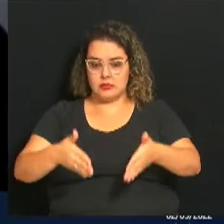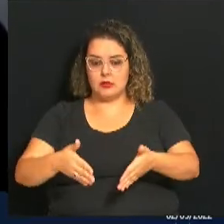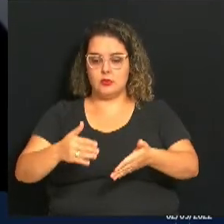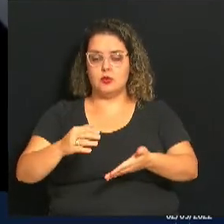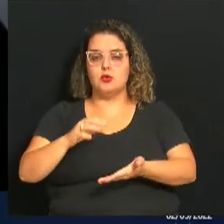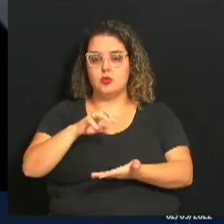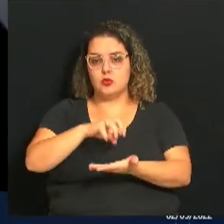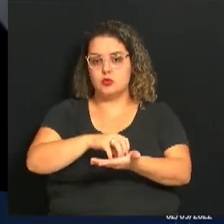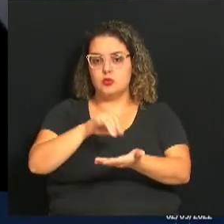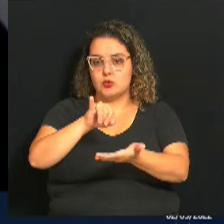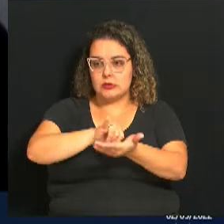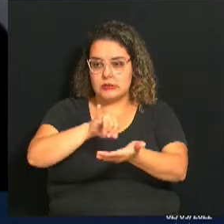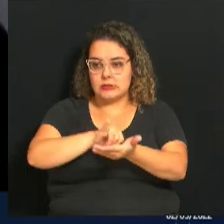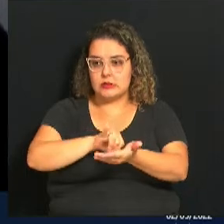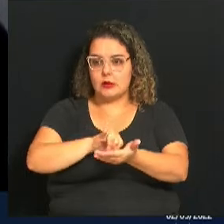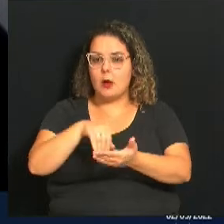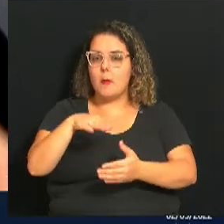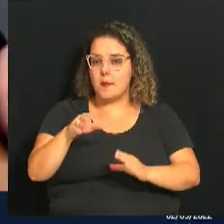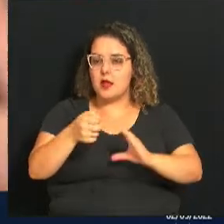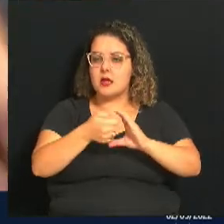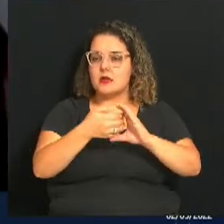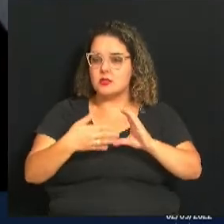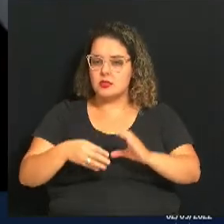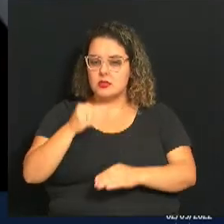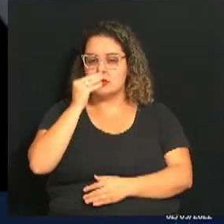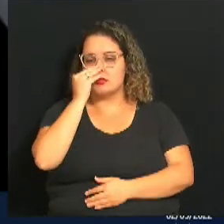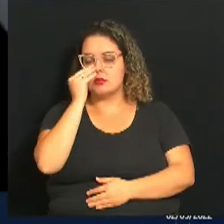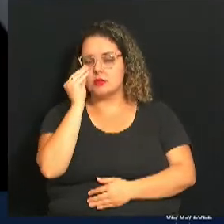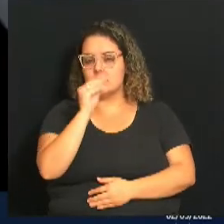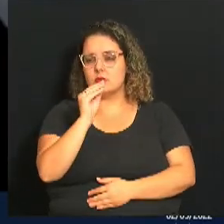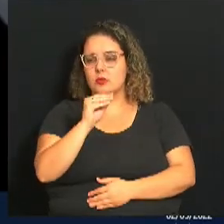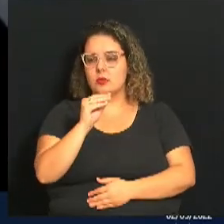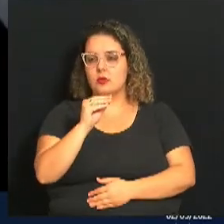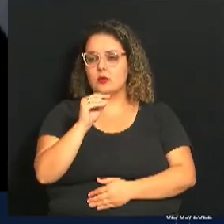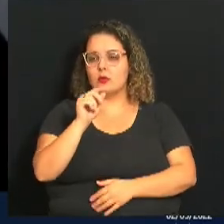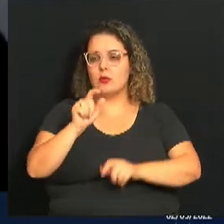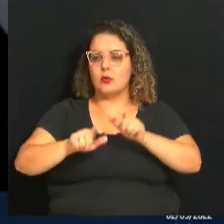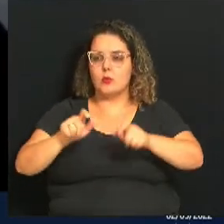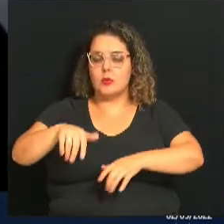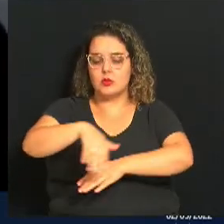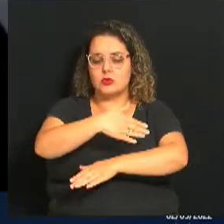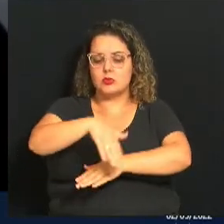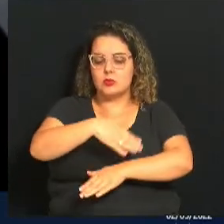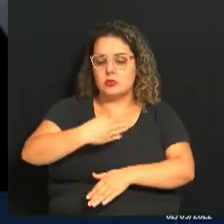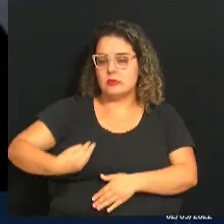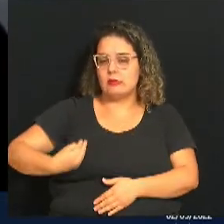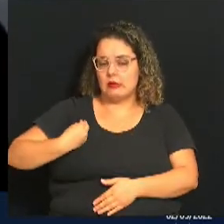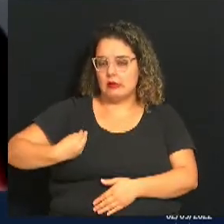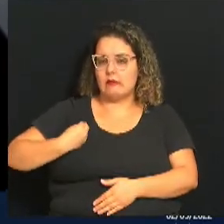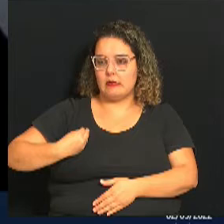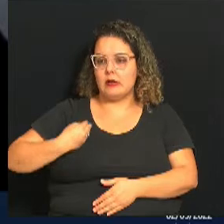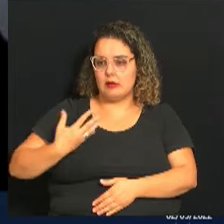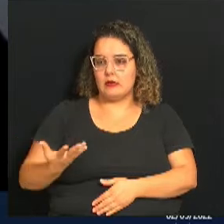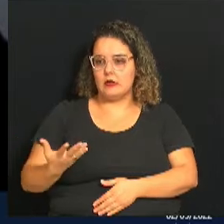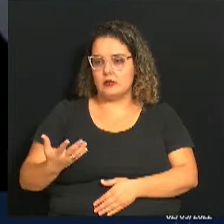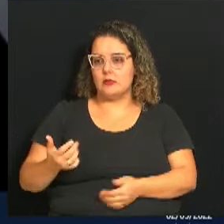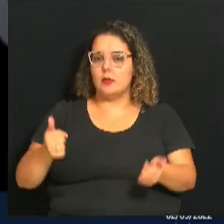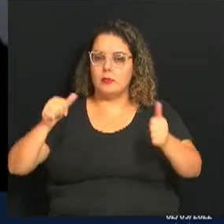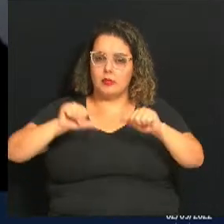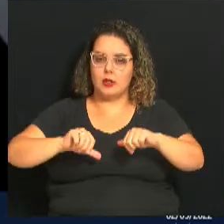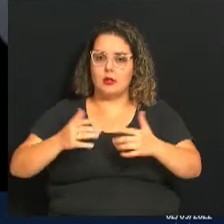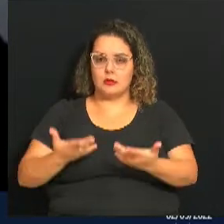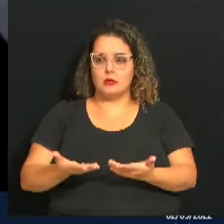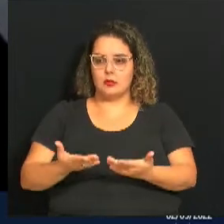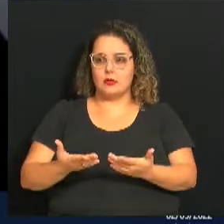mais características de abandono, de pessoas que moram nas ruas, que tem uma certa precariedade que a gente poderia